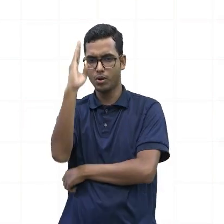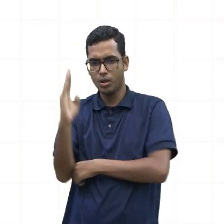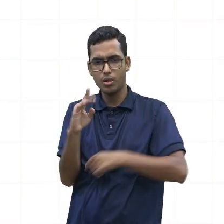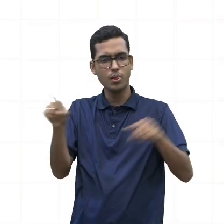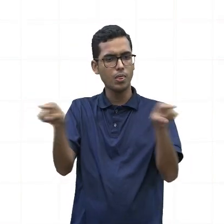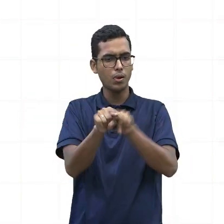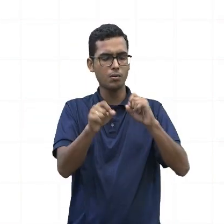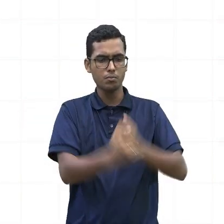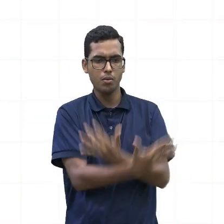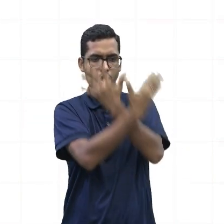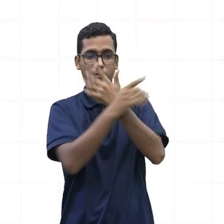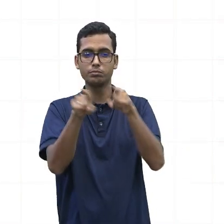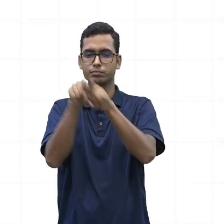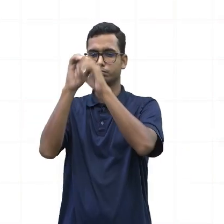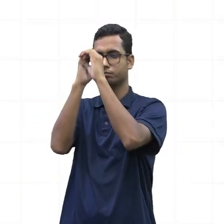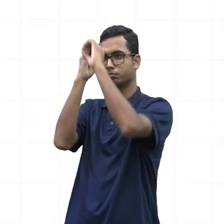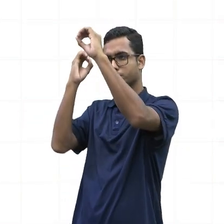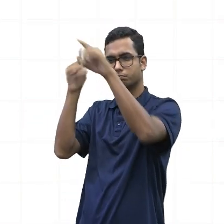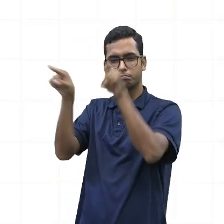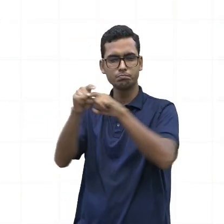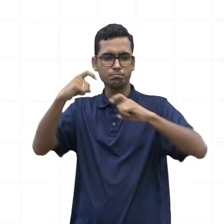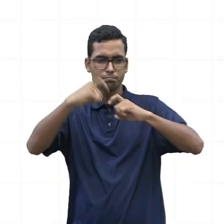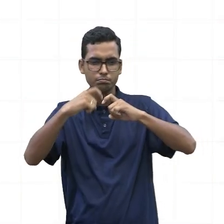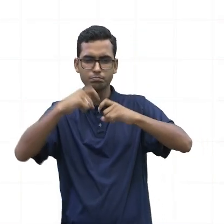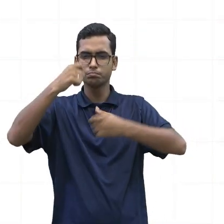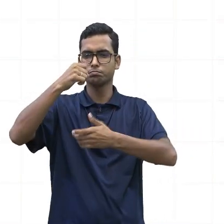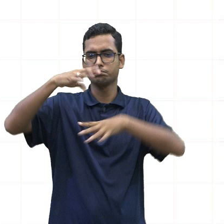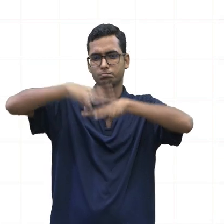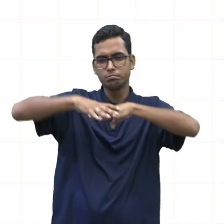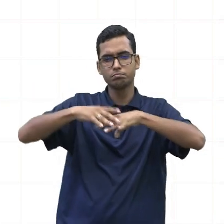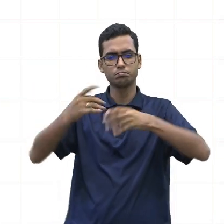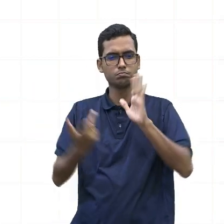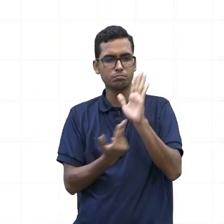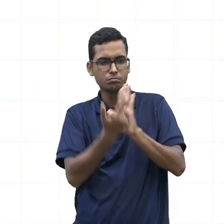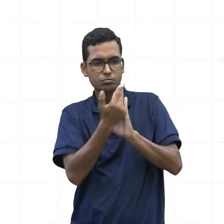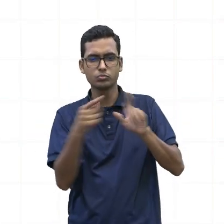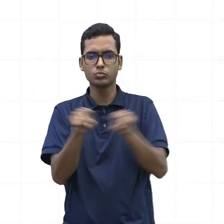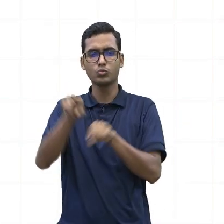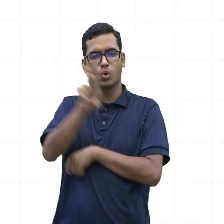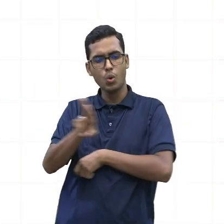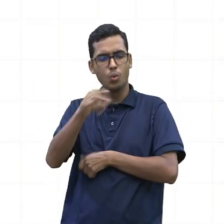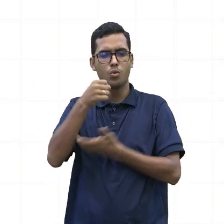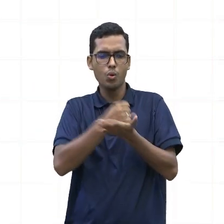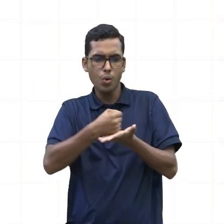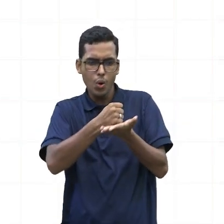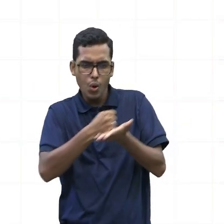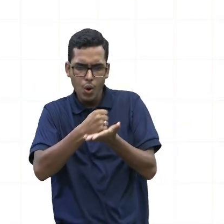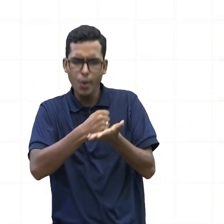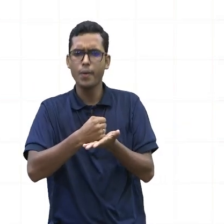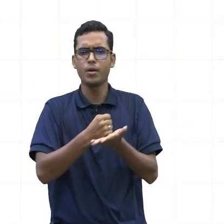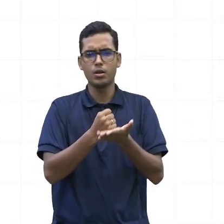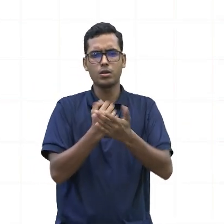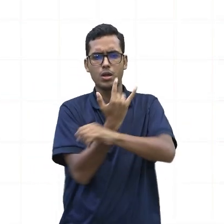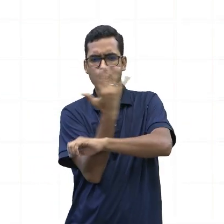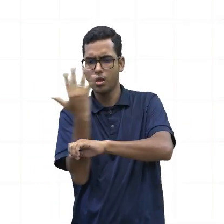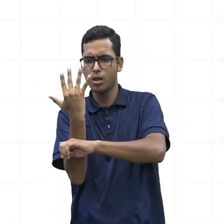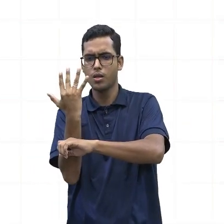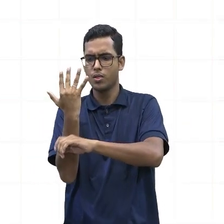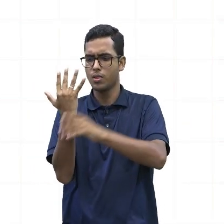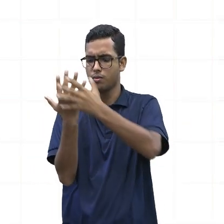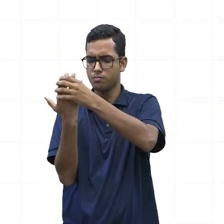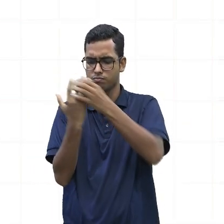tanto africanos como ameríndios, e também o uso de plantas medicinais, né, na medicina. Então, observem